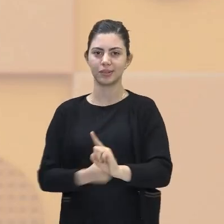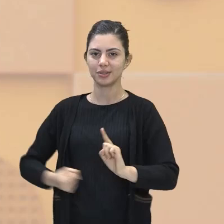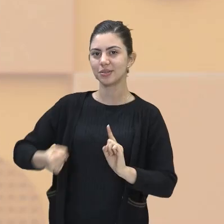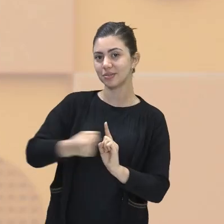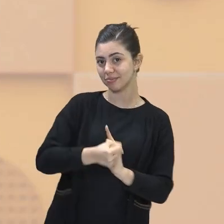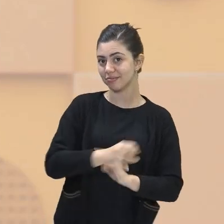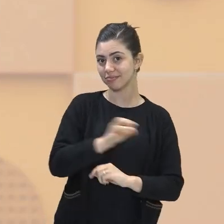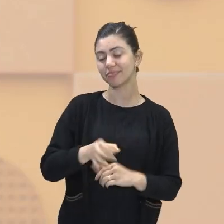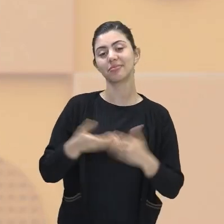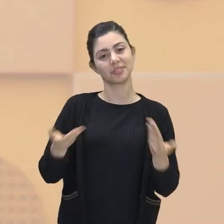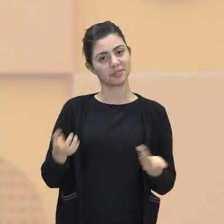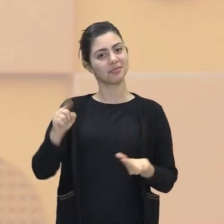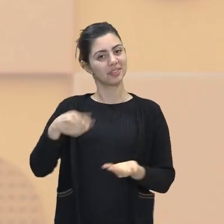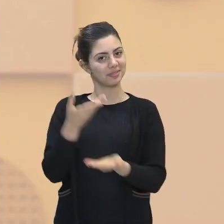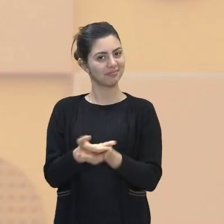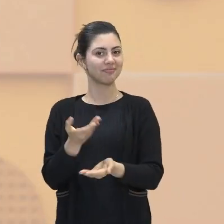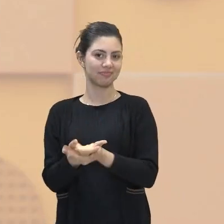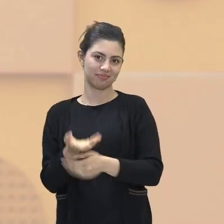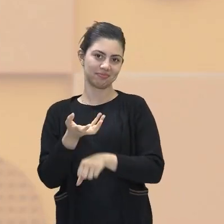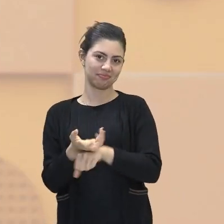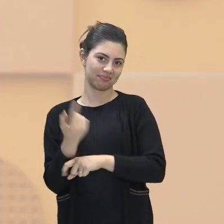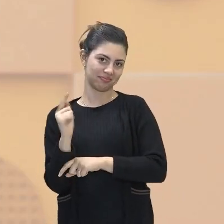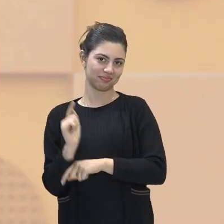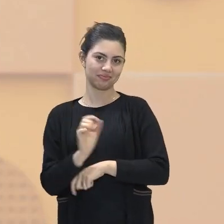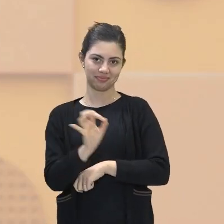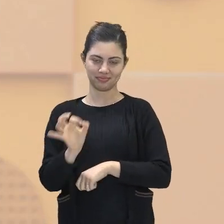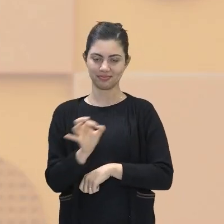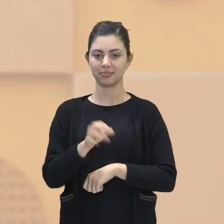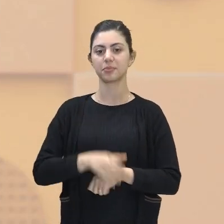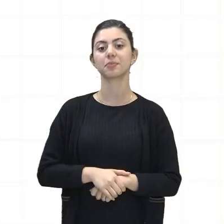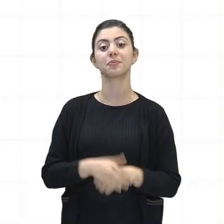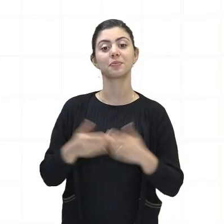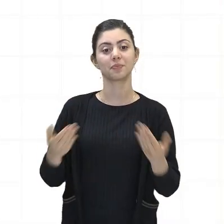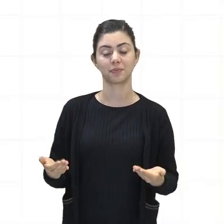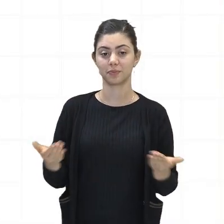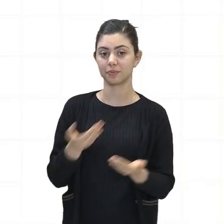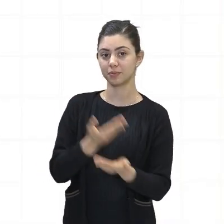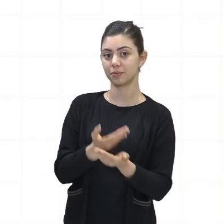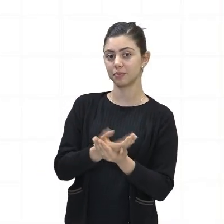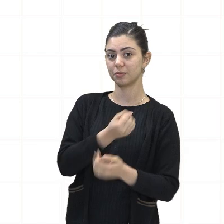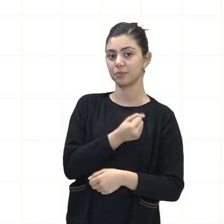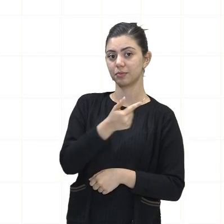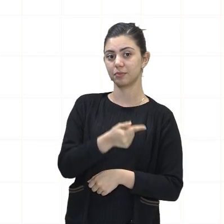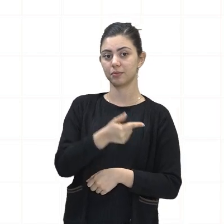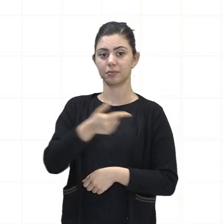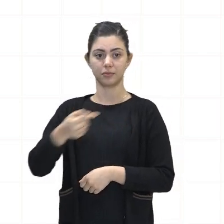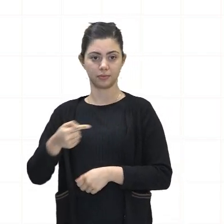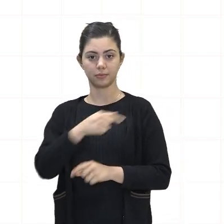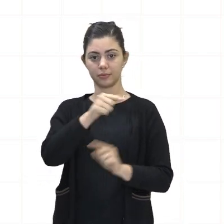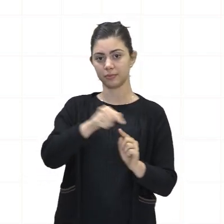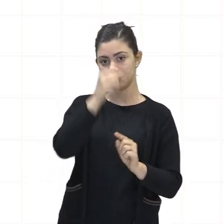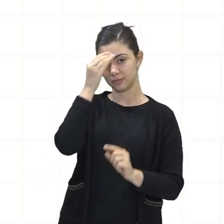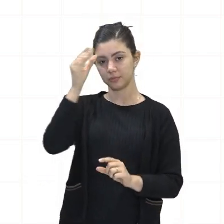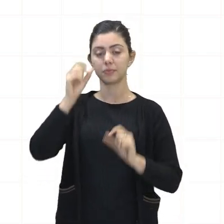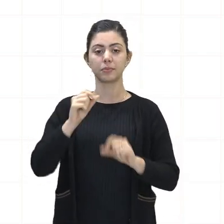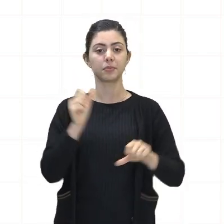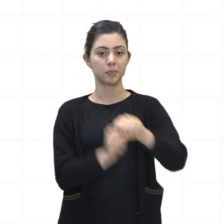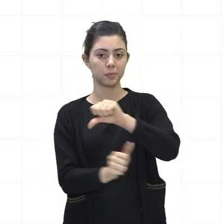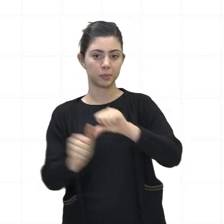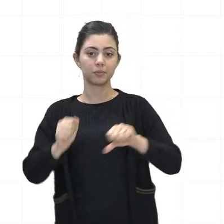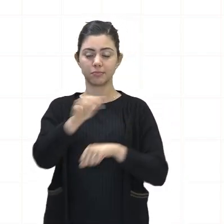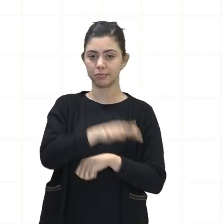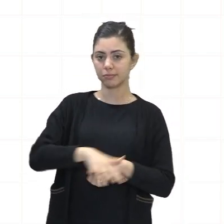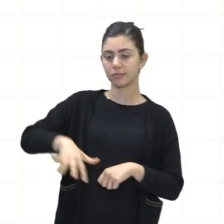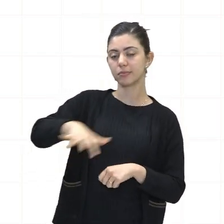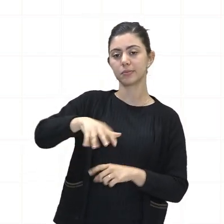né? Aula de geografia, claro, né? Gente, essa agora é a aula de número 27, o objeto de conhecimento é transformações do